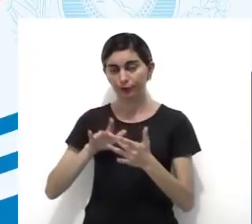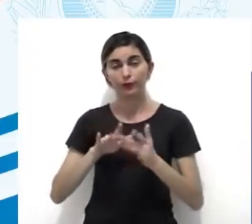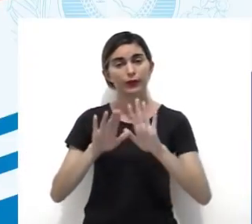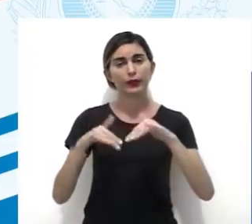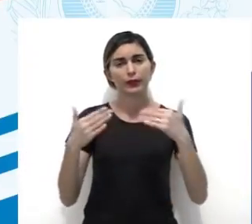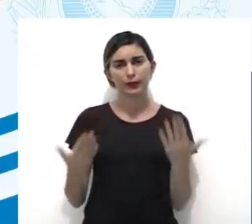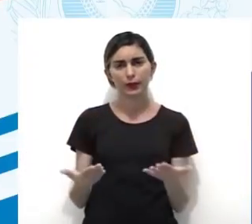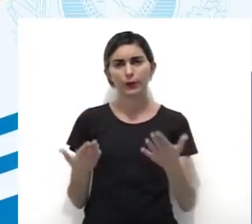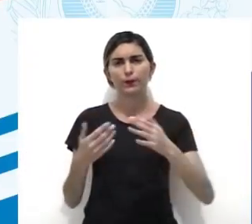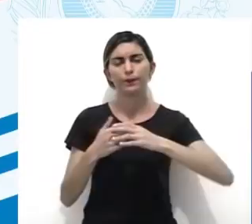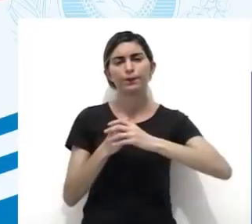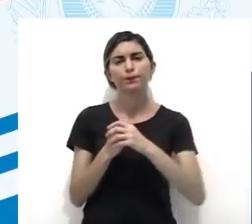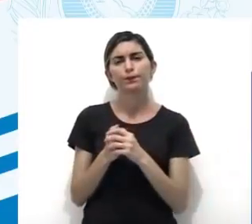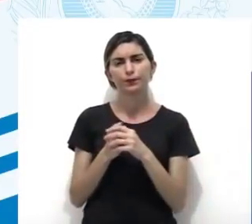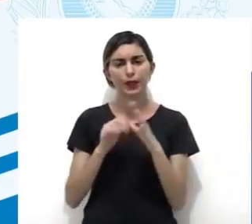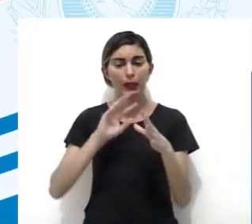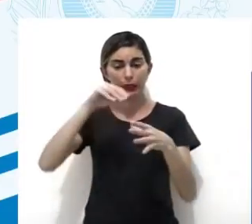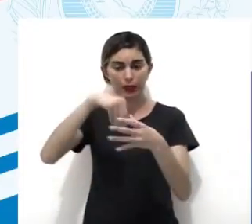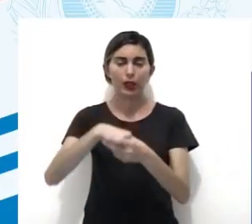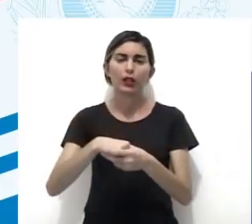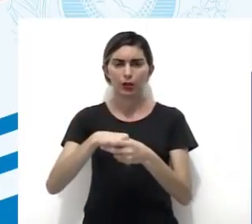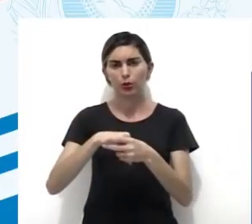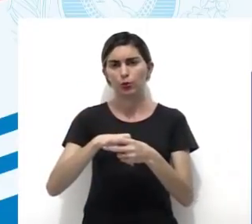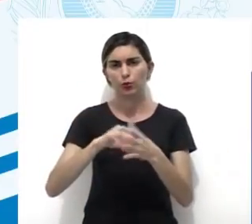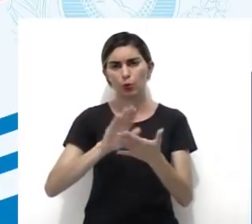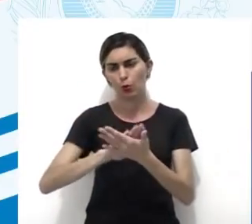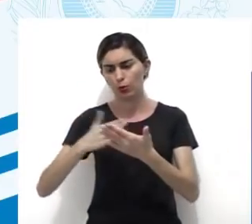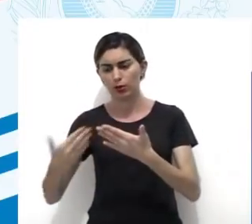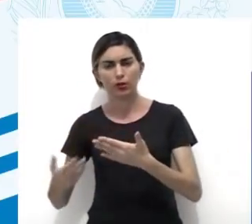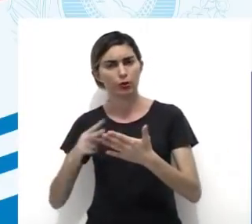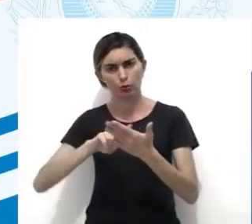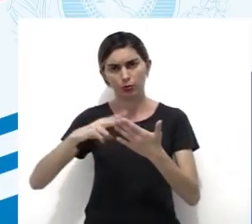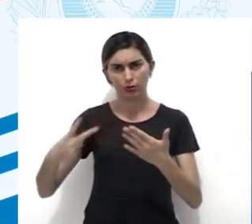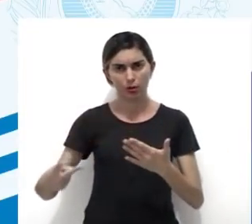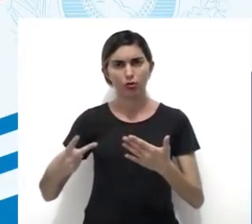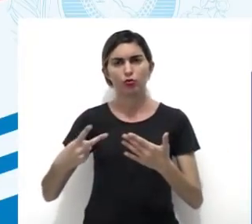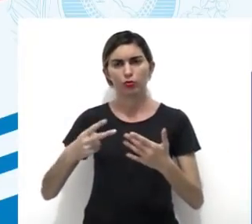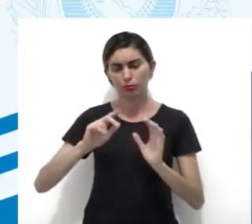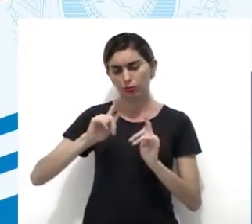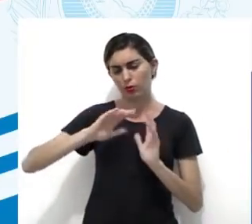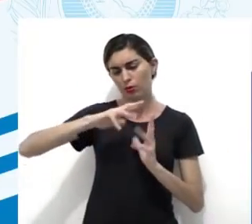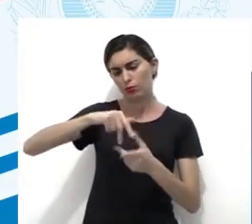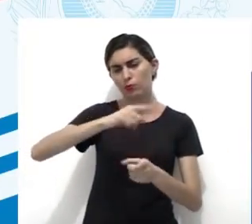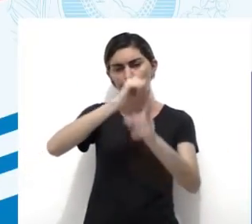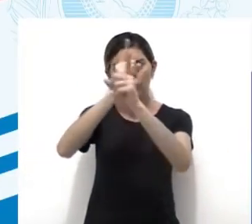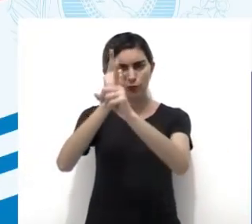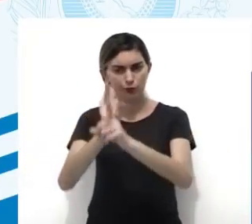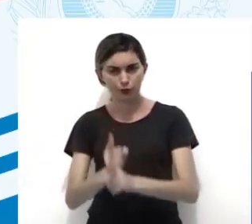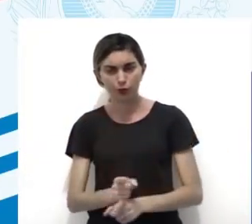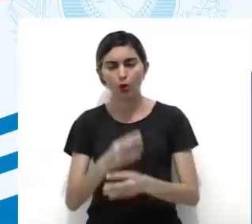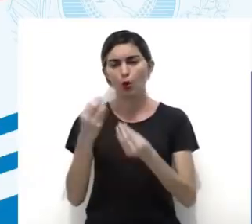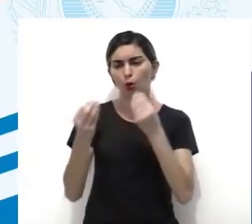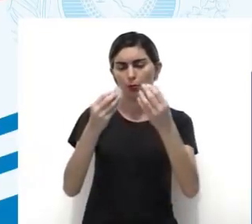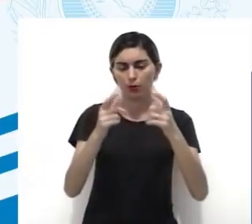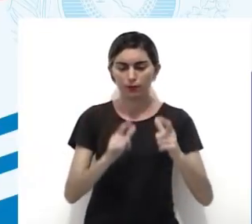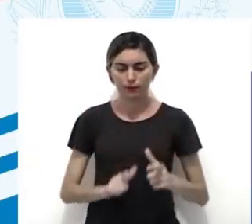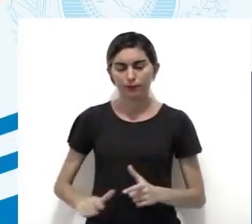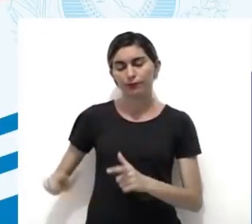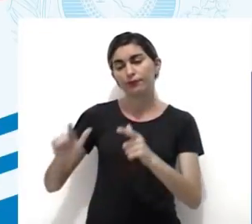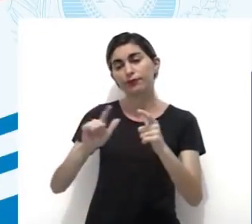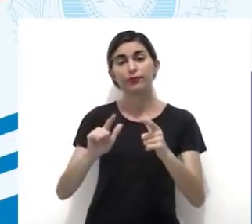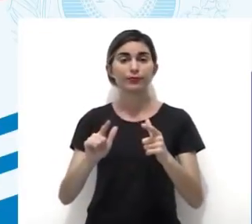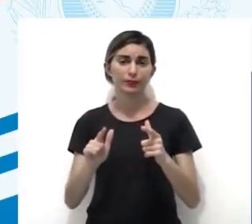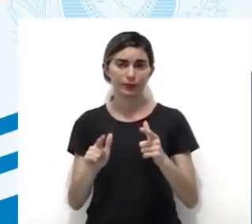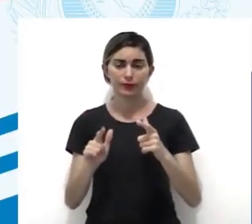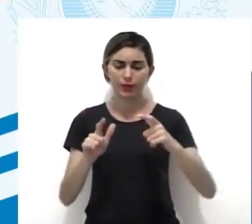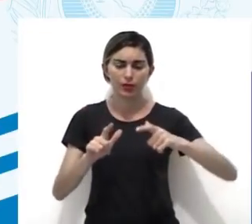Então, pessoal, é dentro desse contexto globalizado que a gente identifica como que o espaço ele se torna